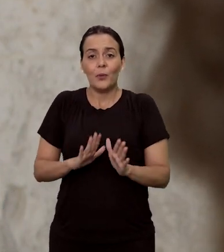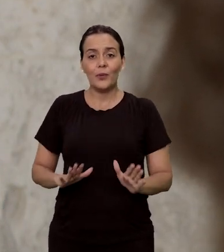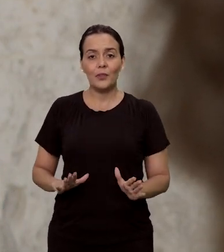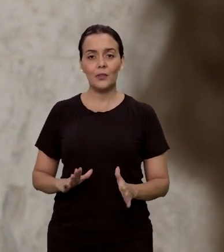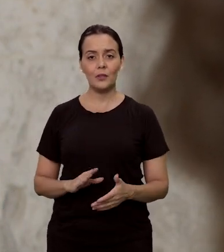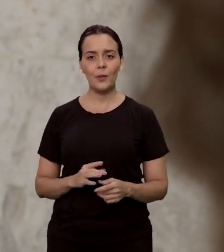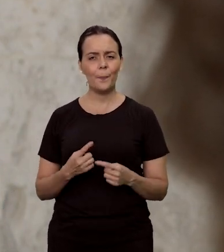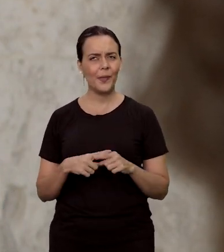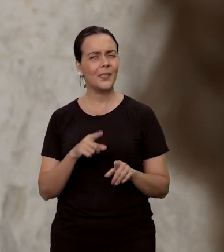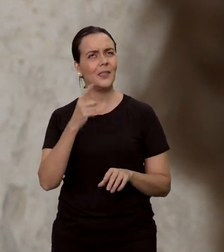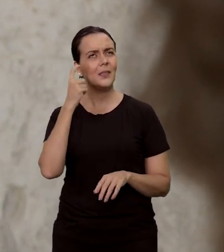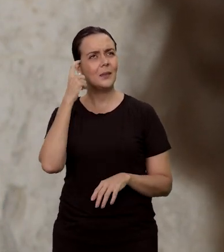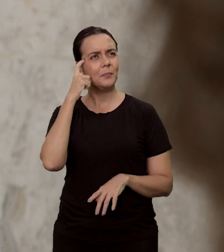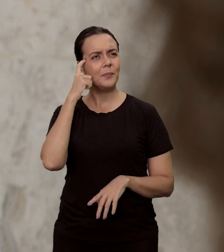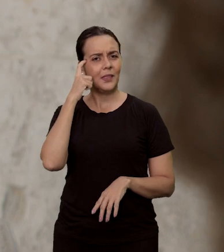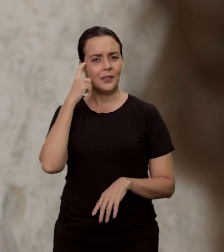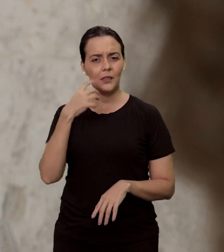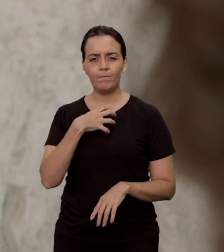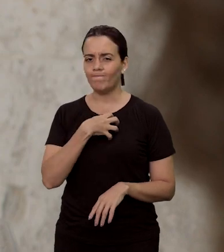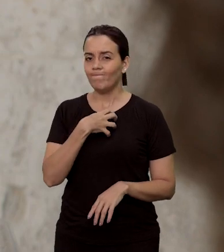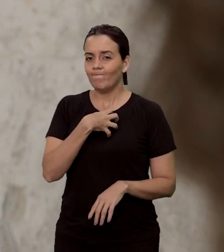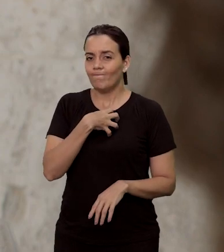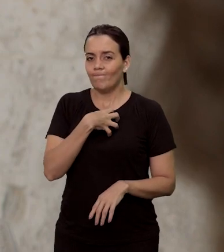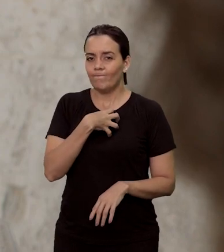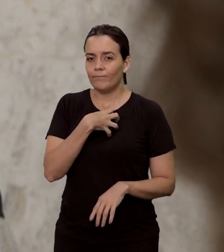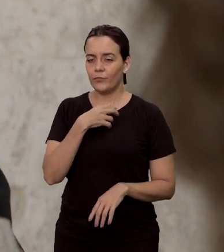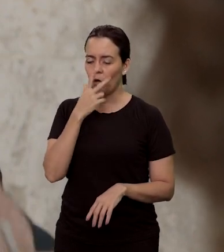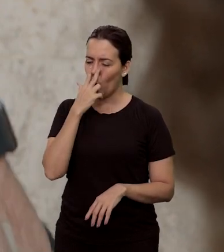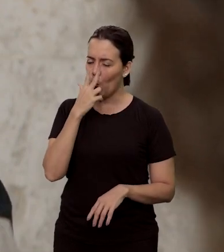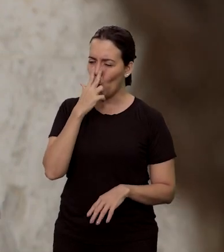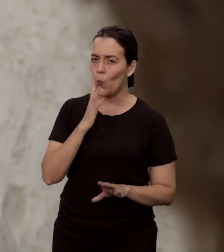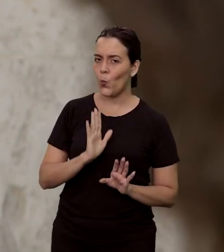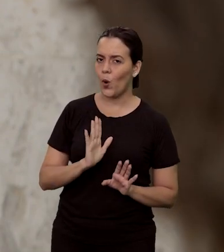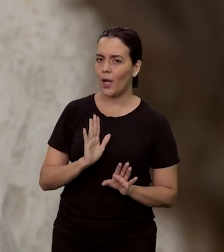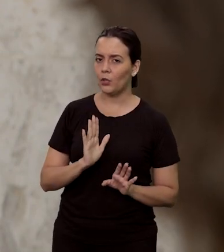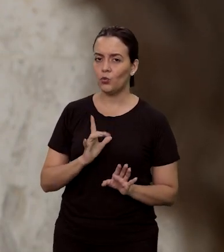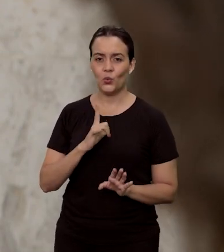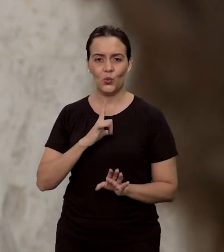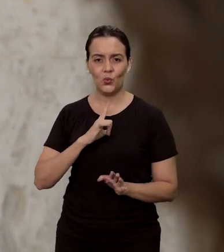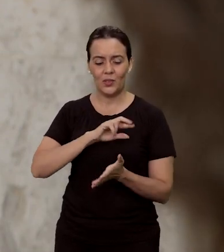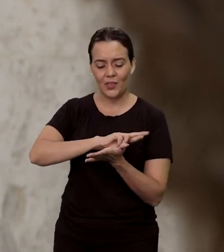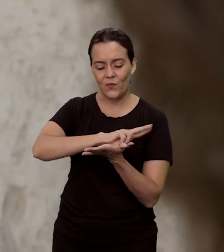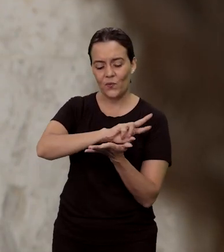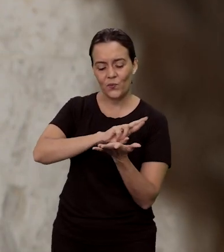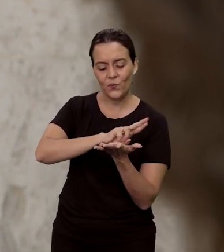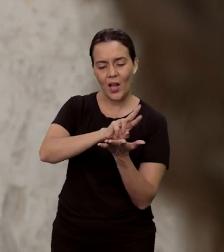sensação que acaba sendo responsável talvez por várias síndromes, né, e várias